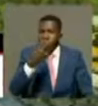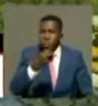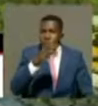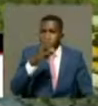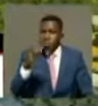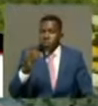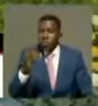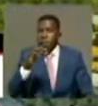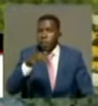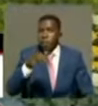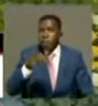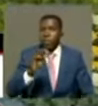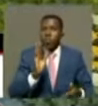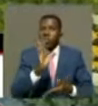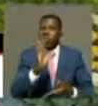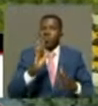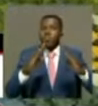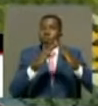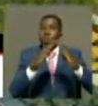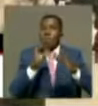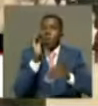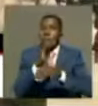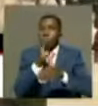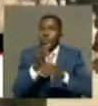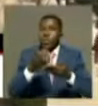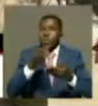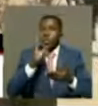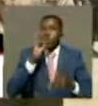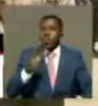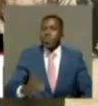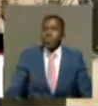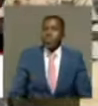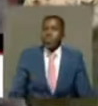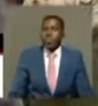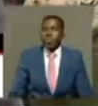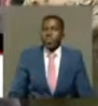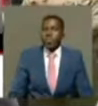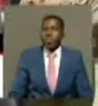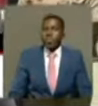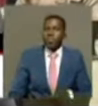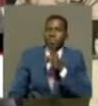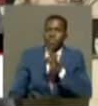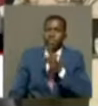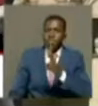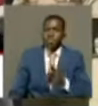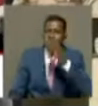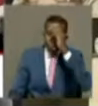sua residência oficial na província do UIS. Este filho da nossa terra,